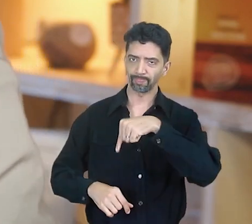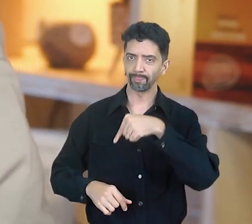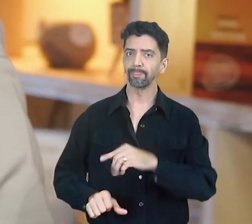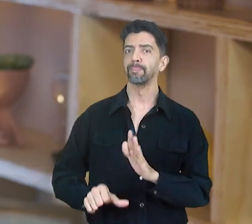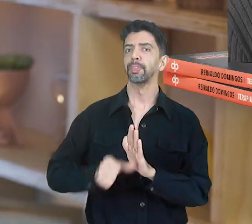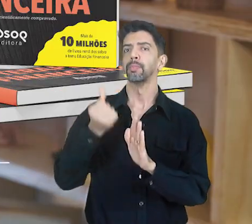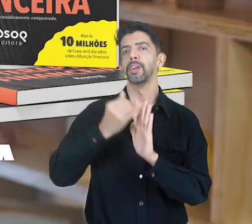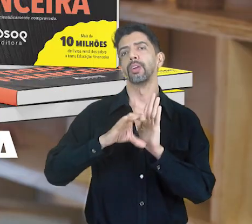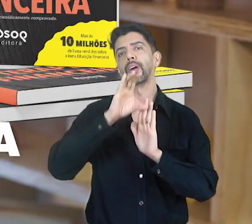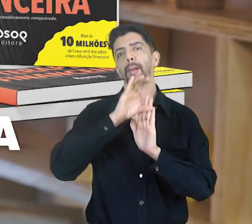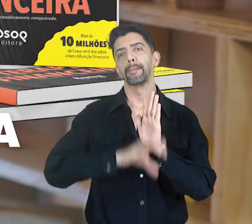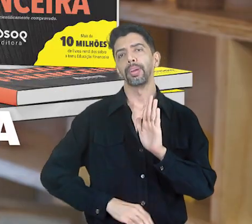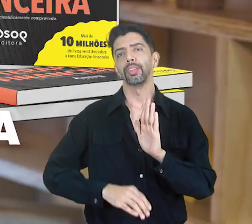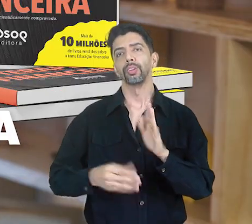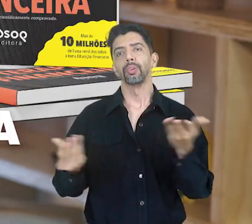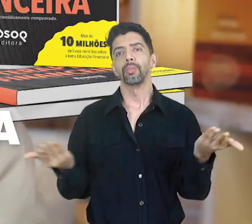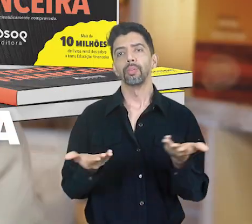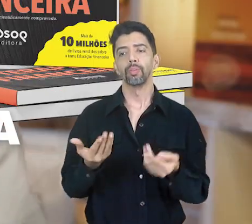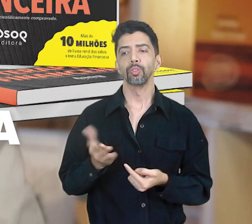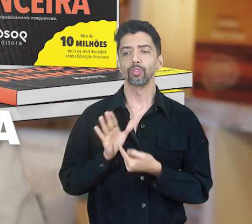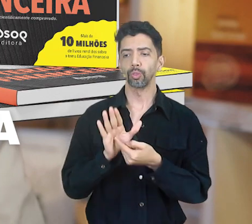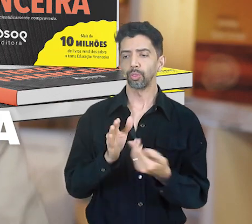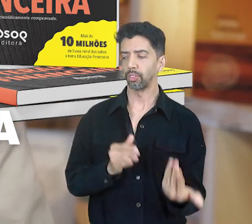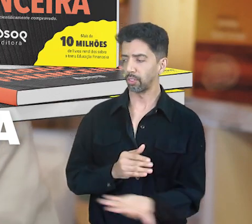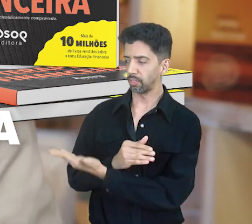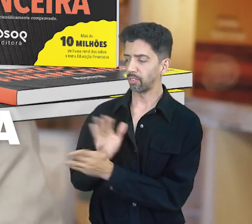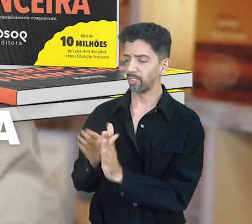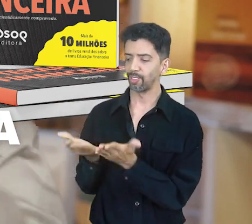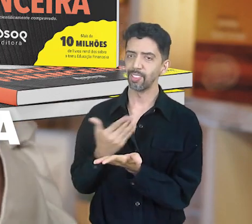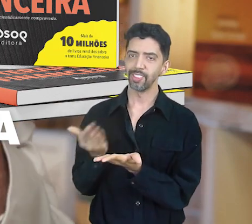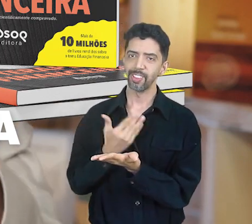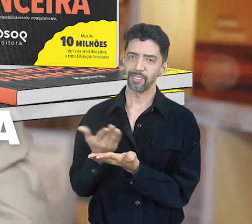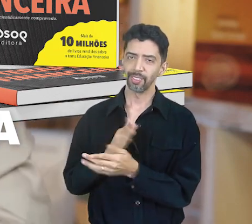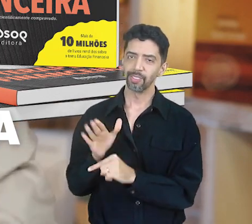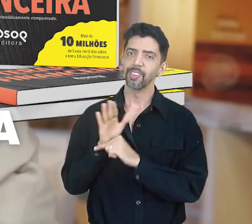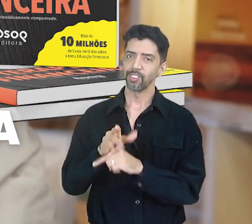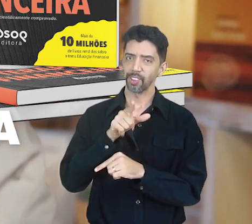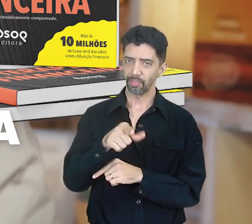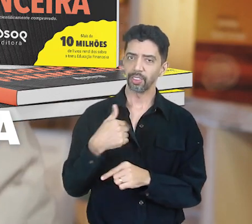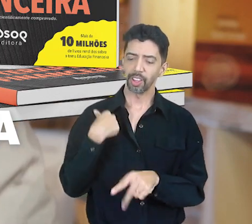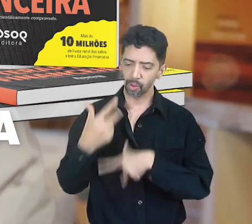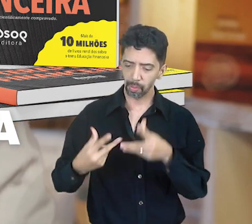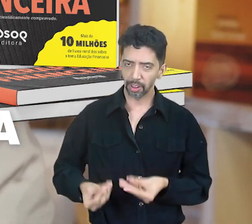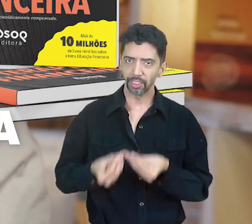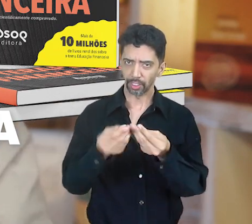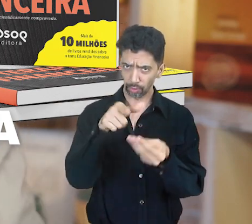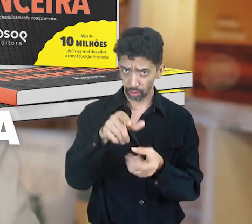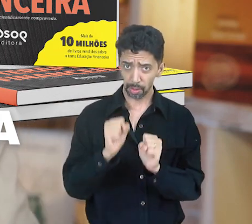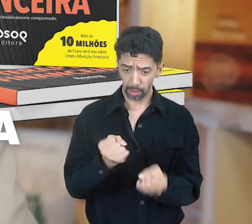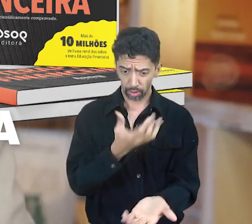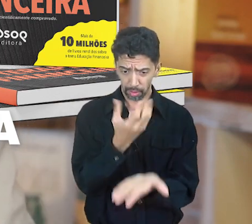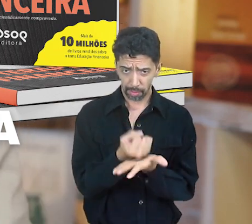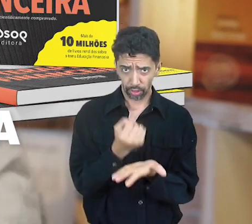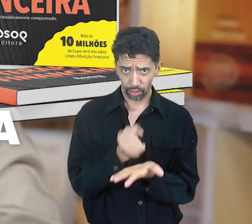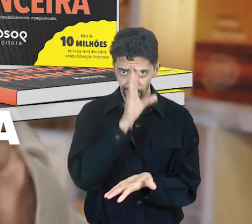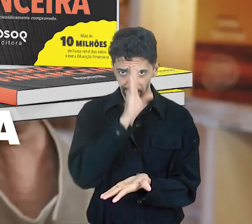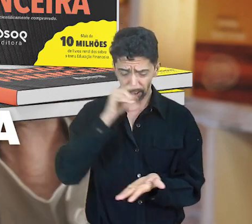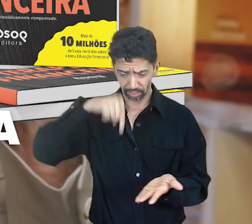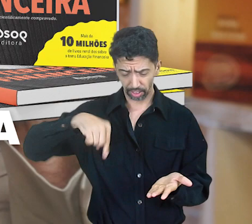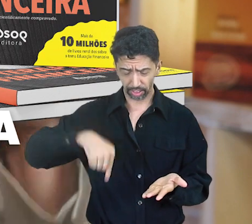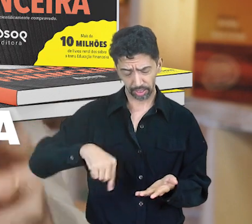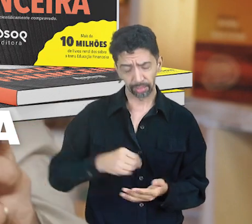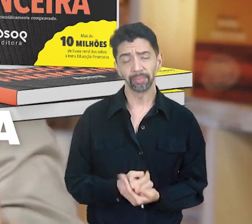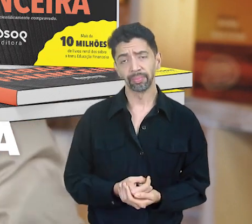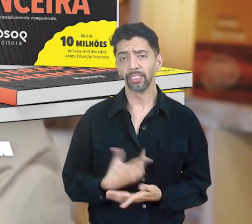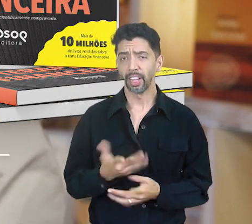ajudar você. Terapia Financeira. Esses aprendizados você certamente vai fazer e conduzir a sua vida